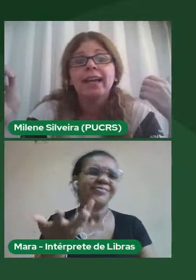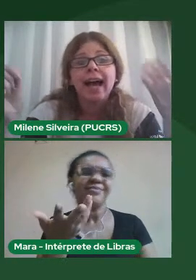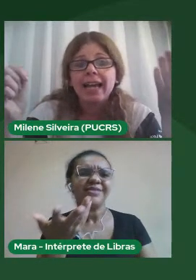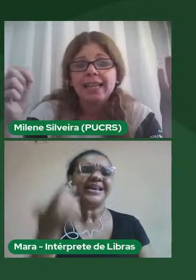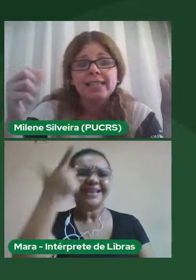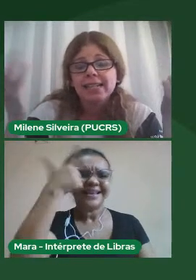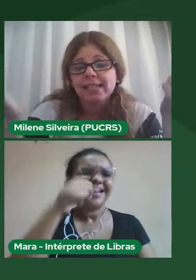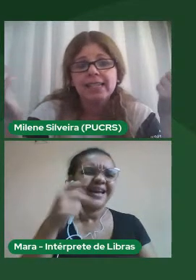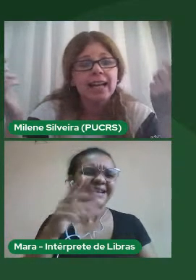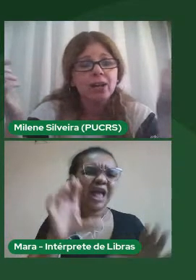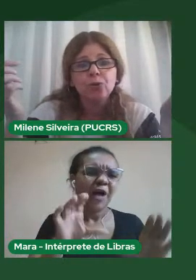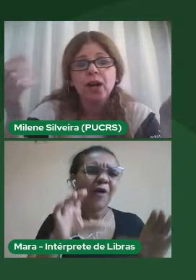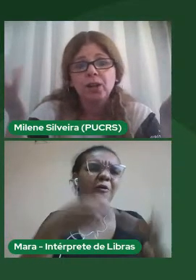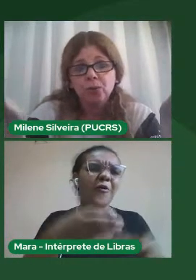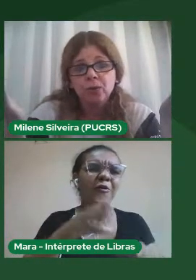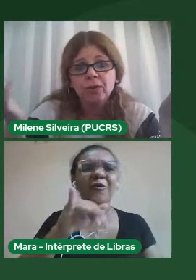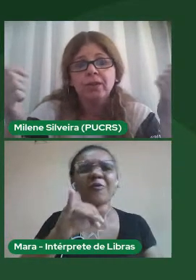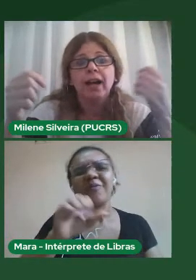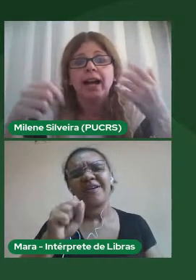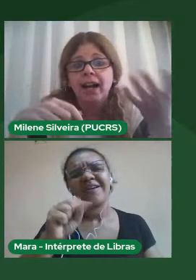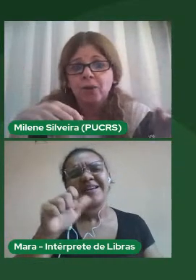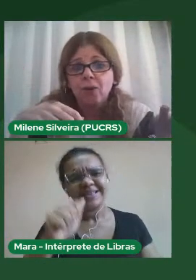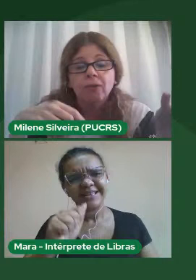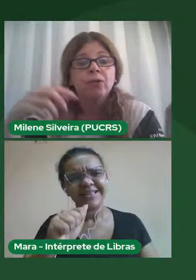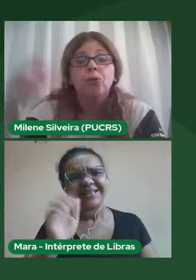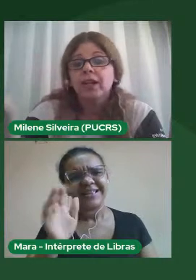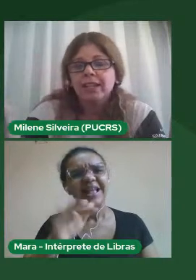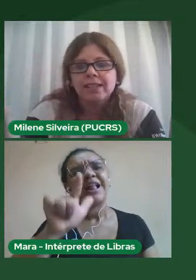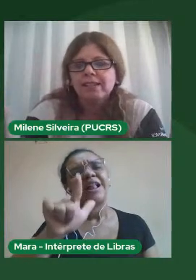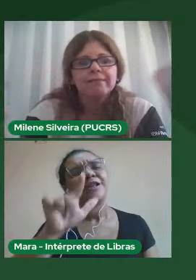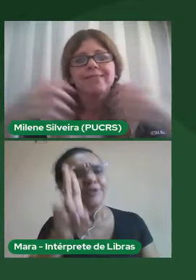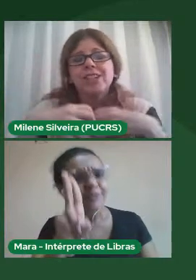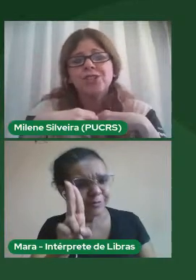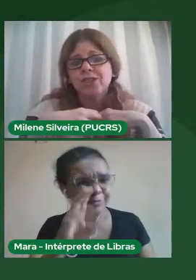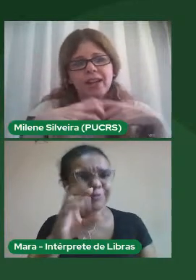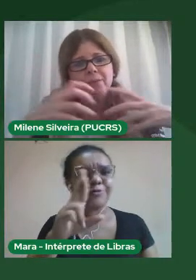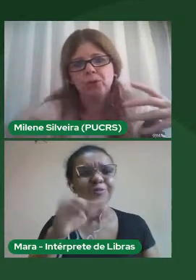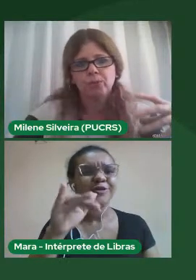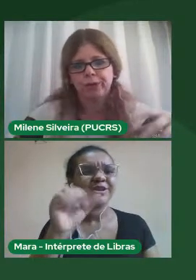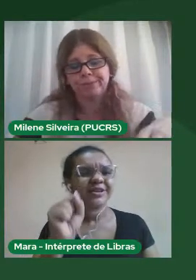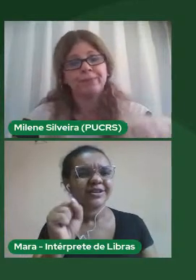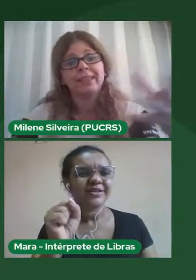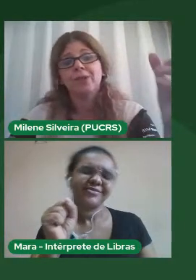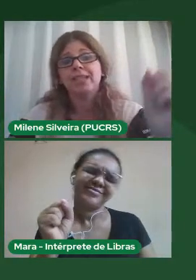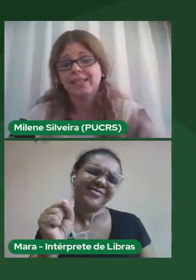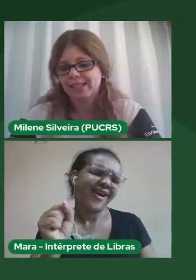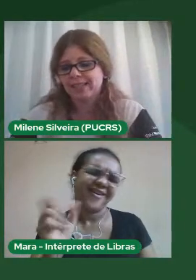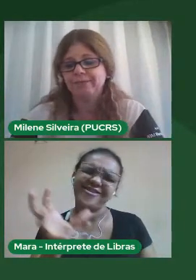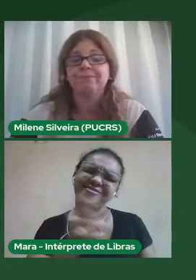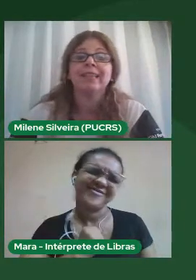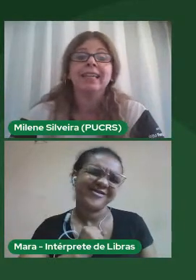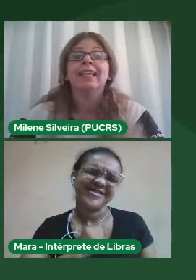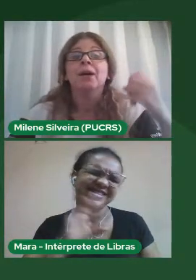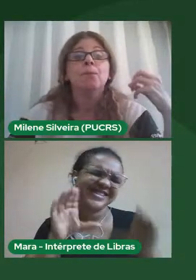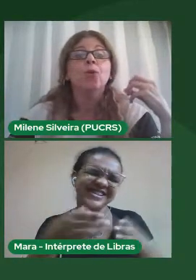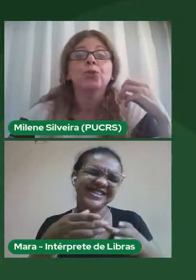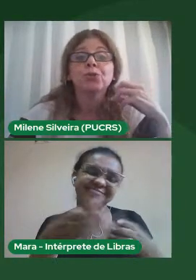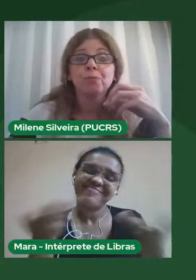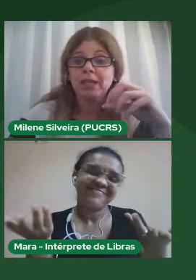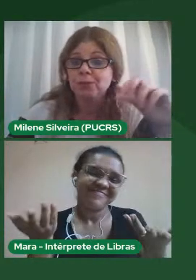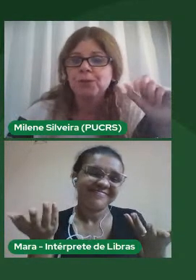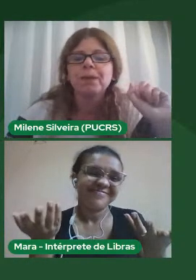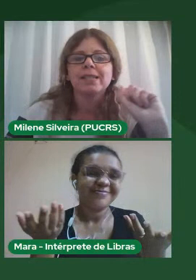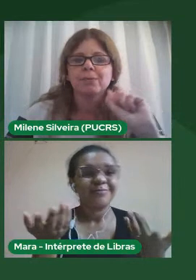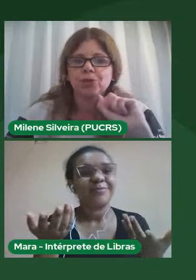tem? A Isa, a Sim, a Lu, a Carol, o Cris. Gente, isso é muito amor. Então, Isa e Sim,